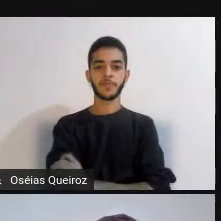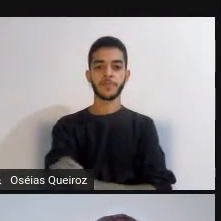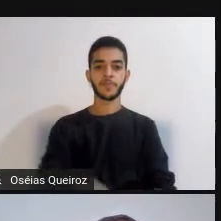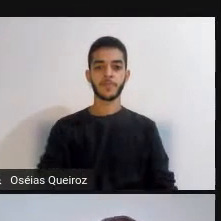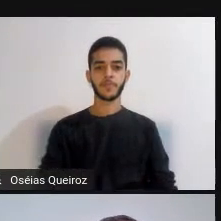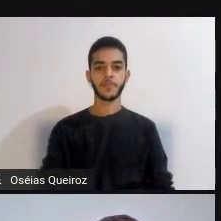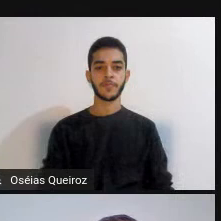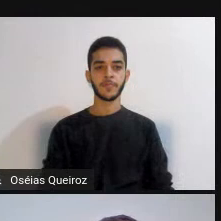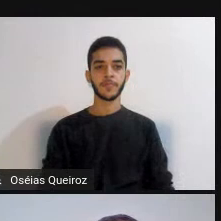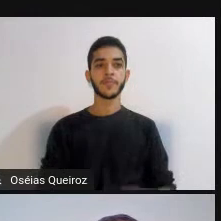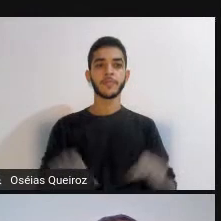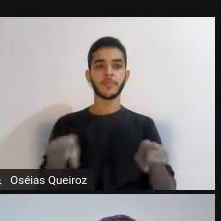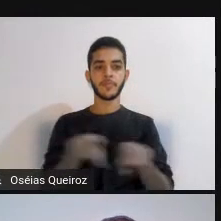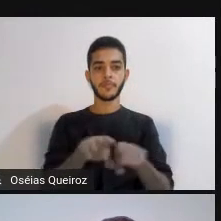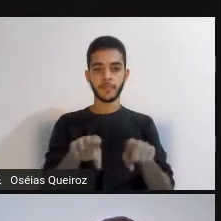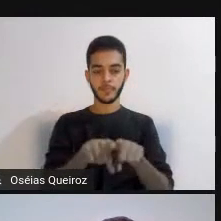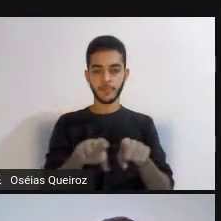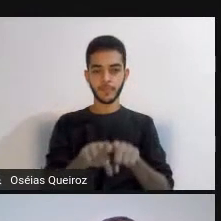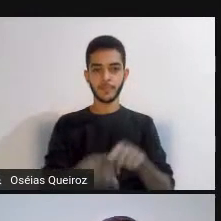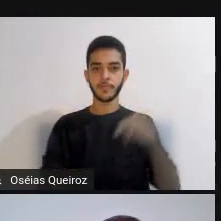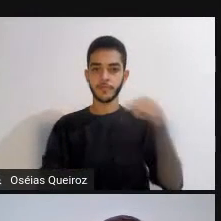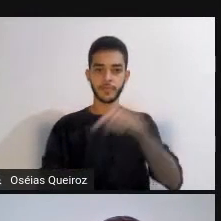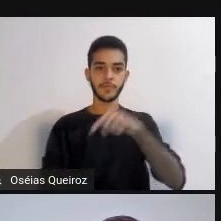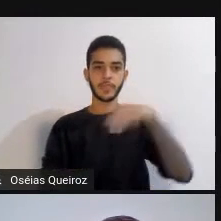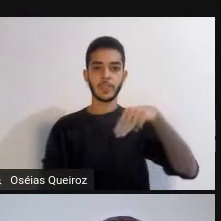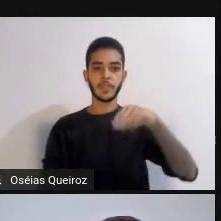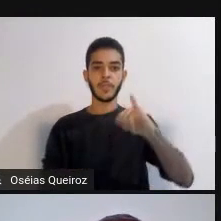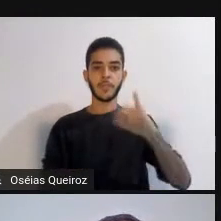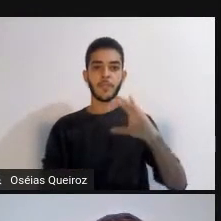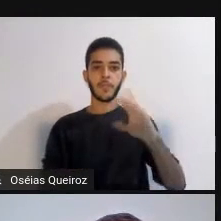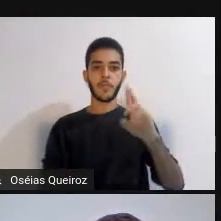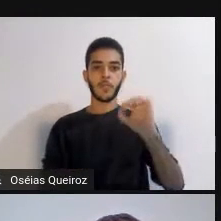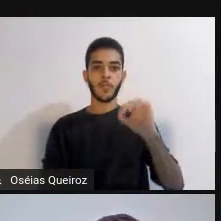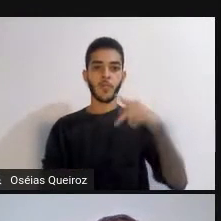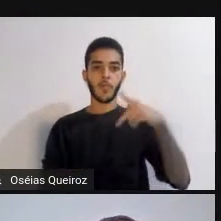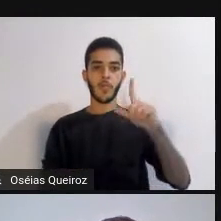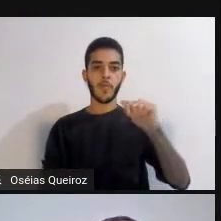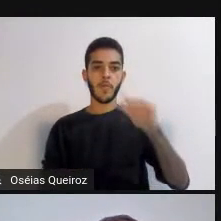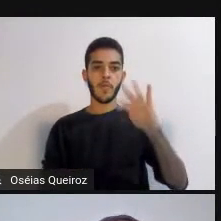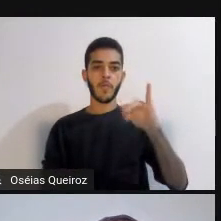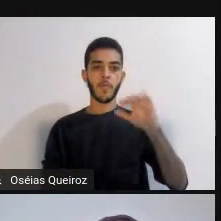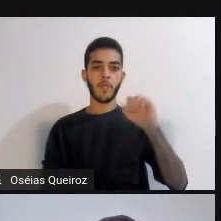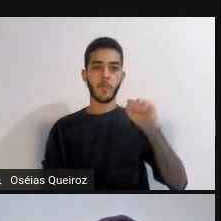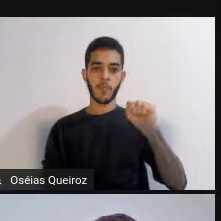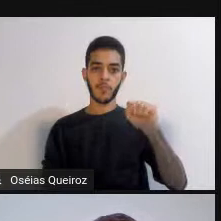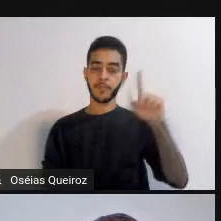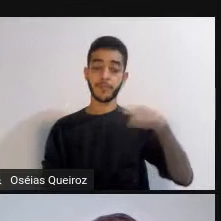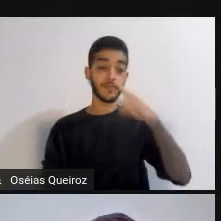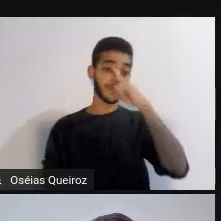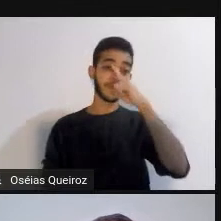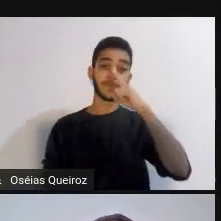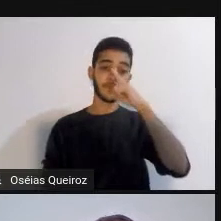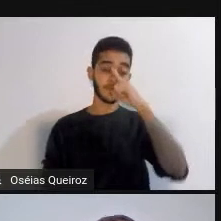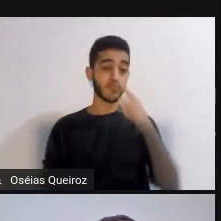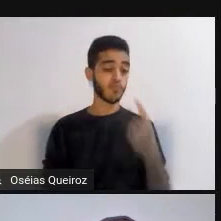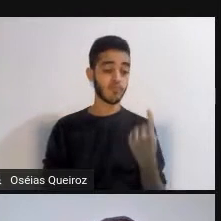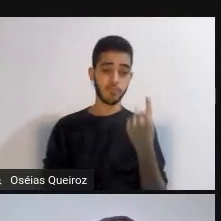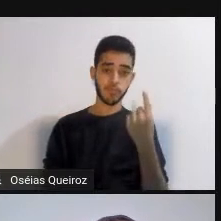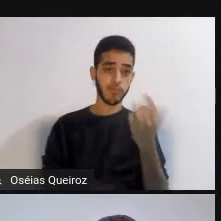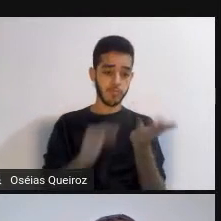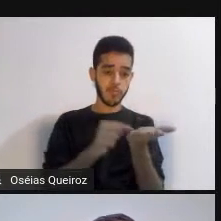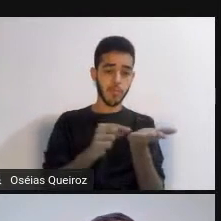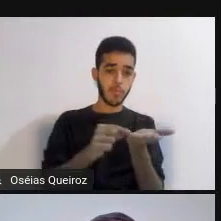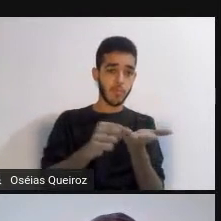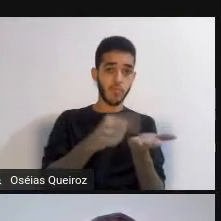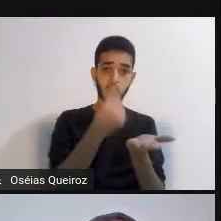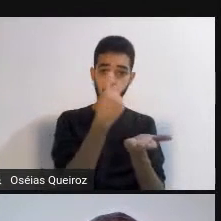Além disso, esse microplástico ele oferece uma série de riscos à biota. Por si só, o microplástico ele já tem uma série